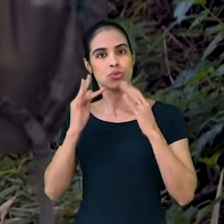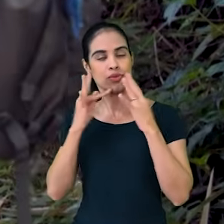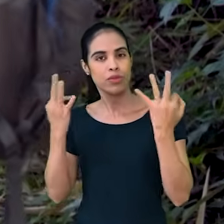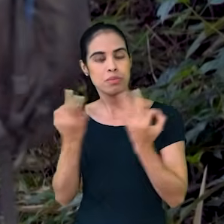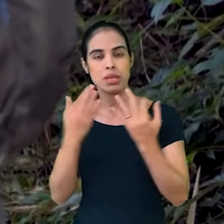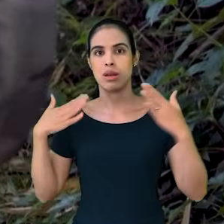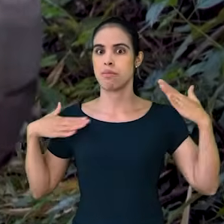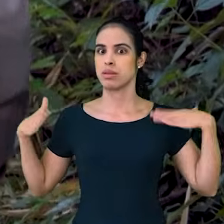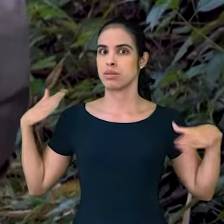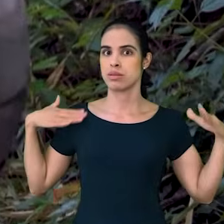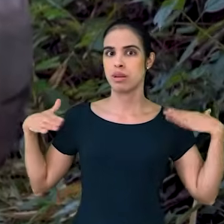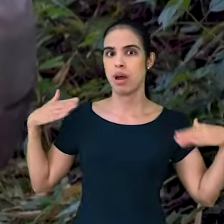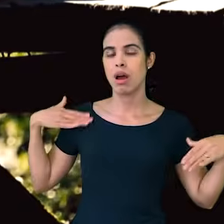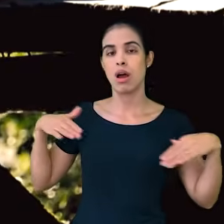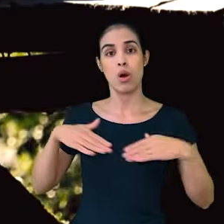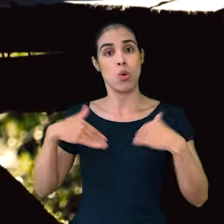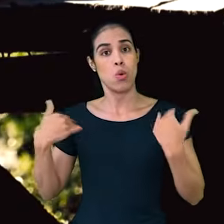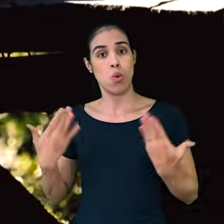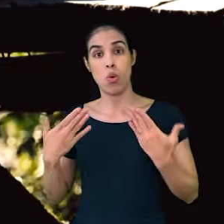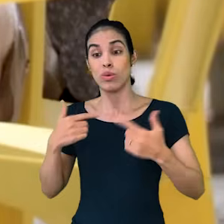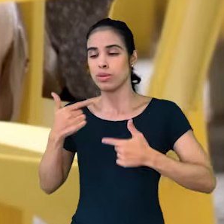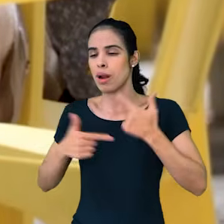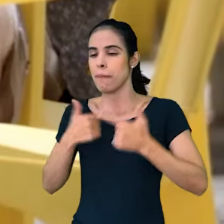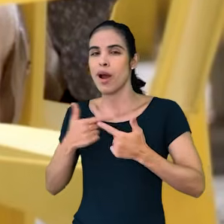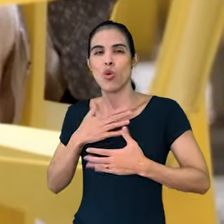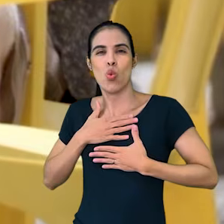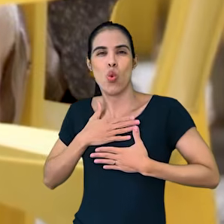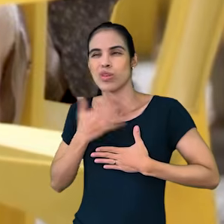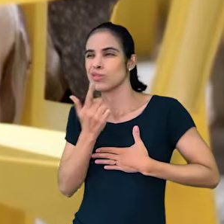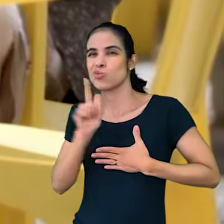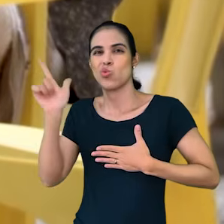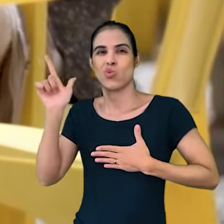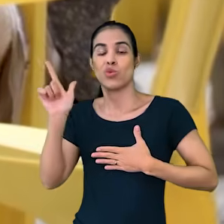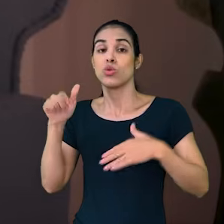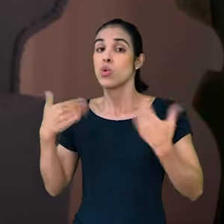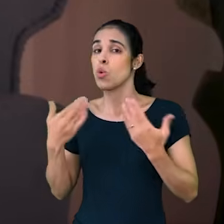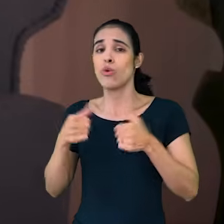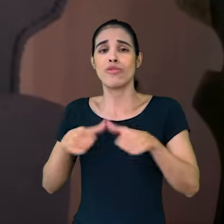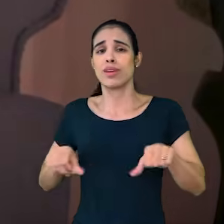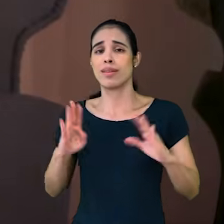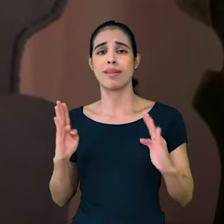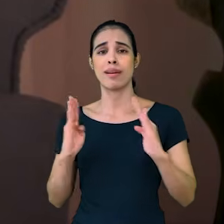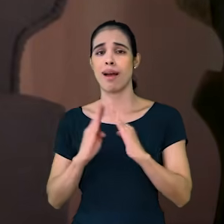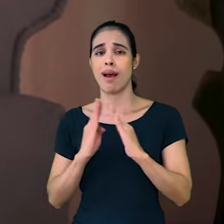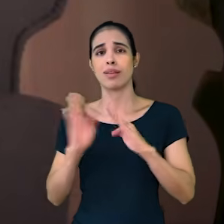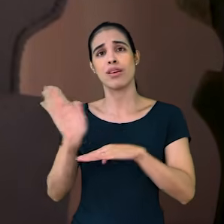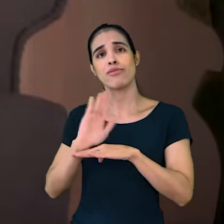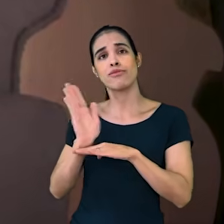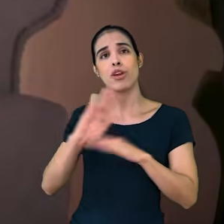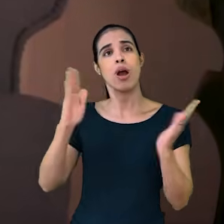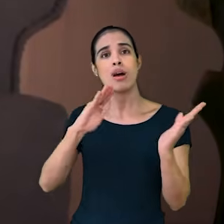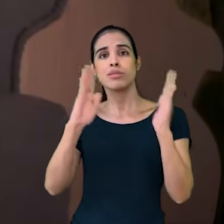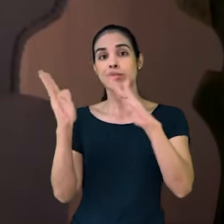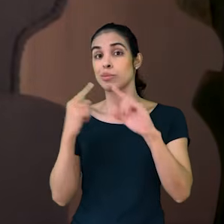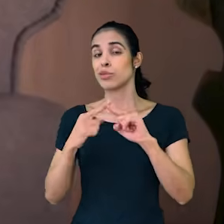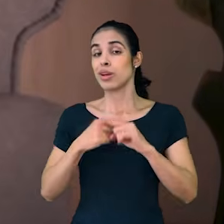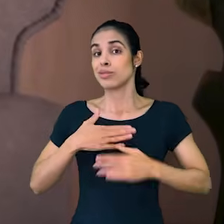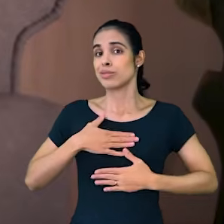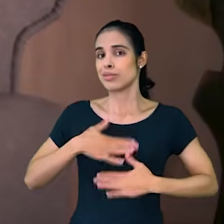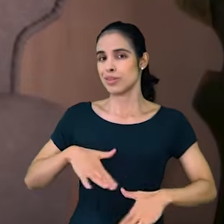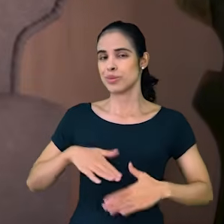saem para fazer algum hobby específico, ou elas se dedicam a alguma atividade específica, ou simplesmente ficam em casa assistindo série, porque elas